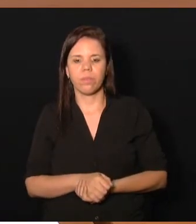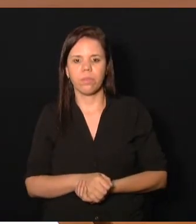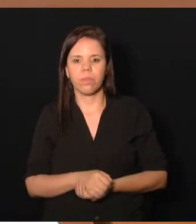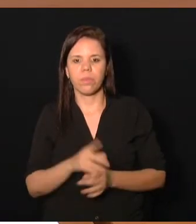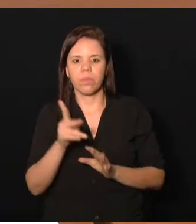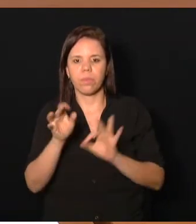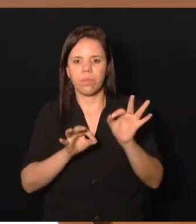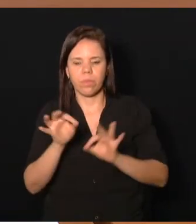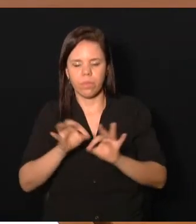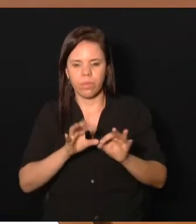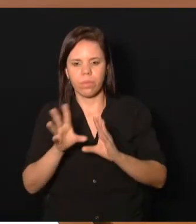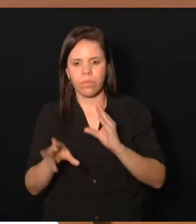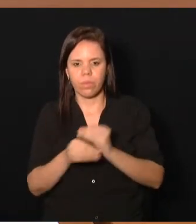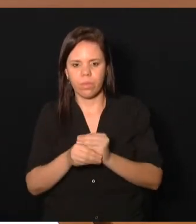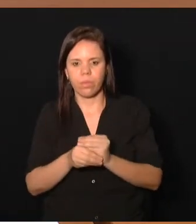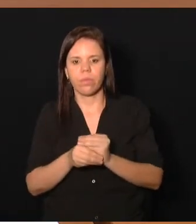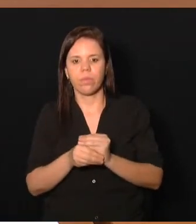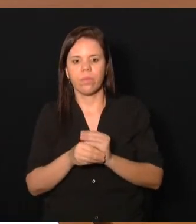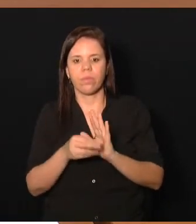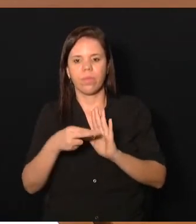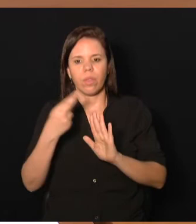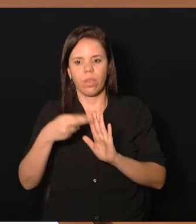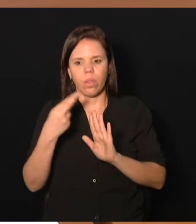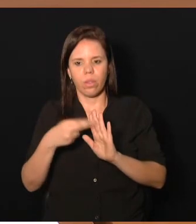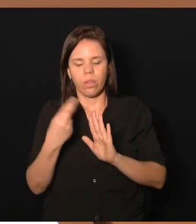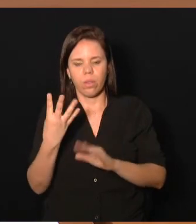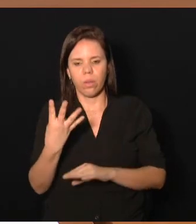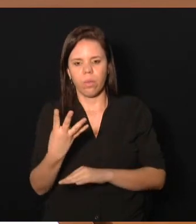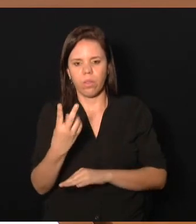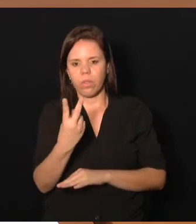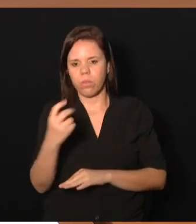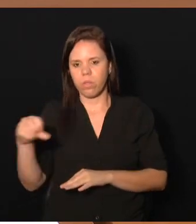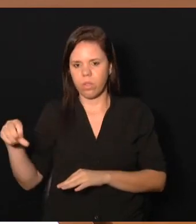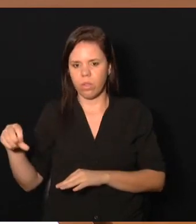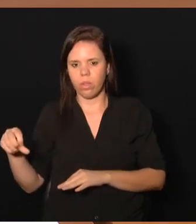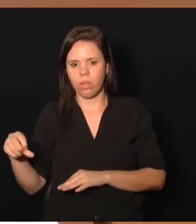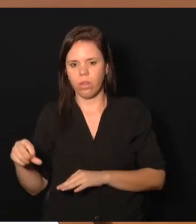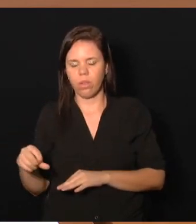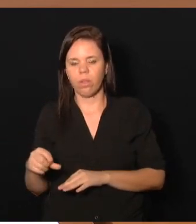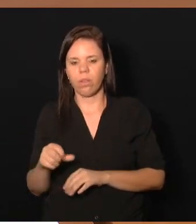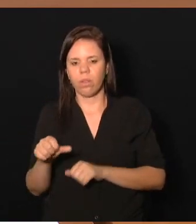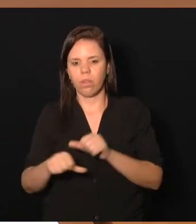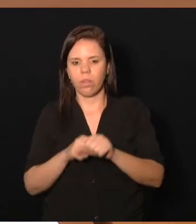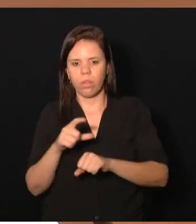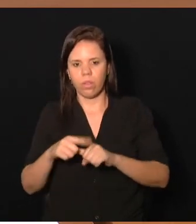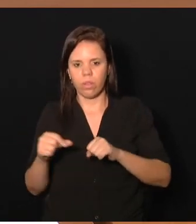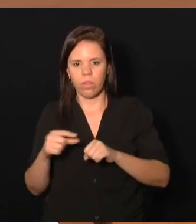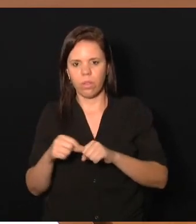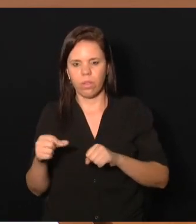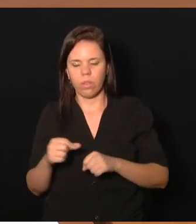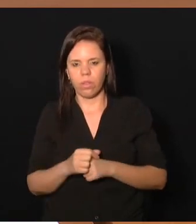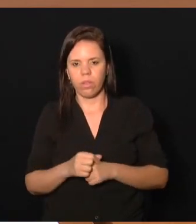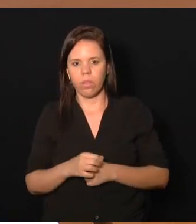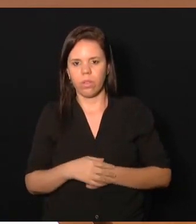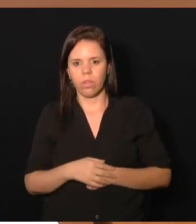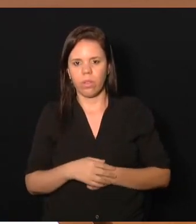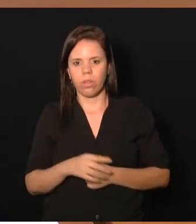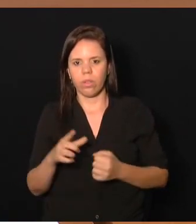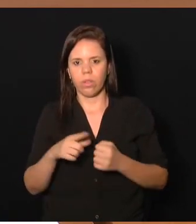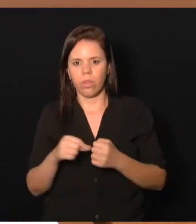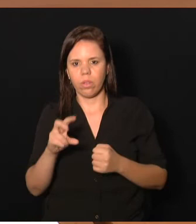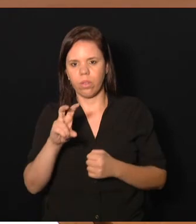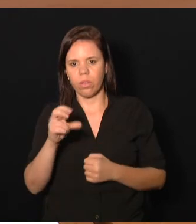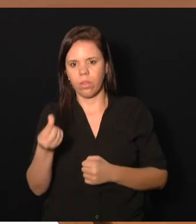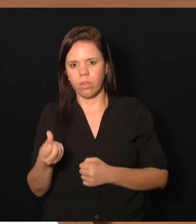Projeto de resolução 4/2019 altera o inciso 17 do artigo 39 e o caput e alíneas do artigo 56